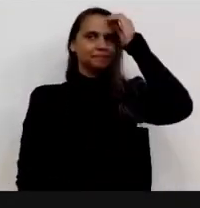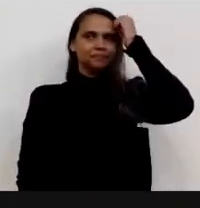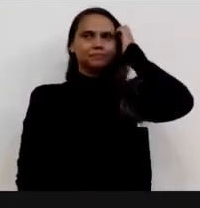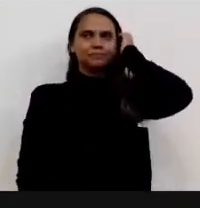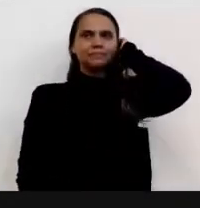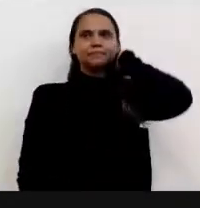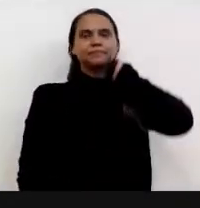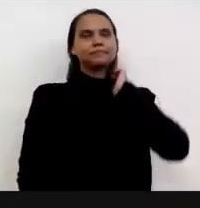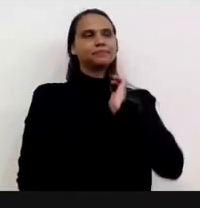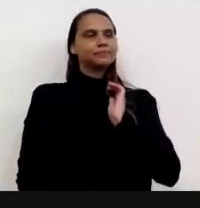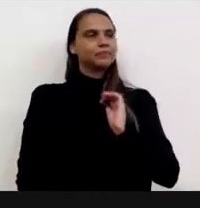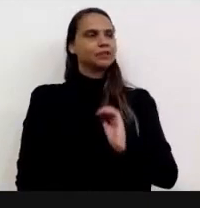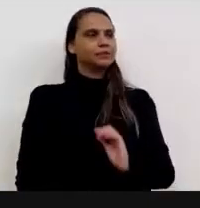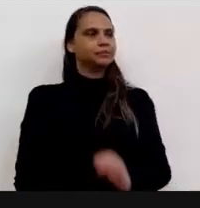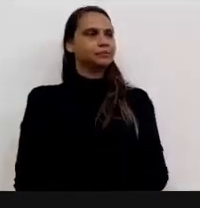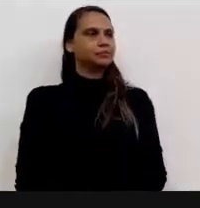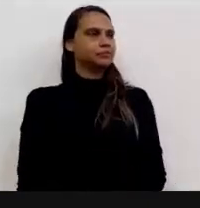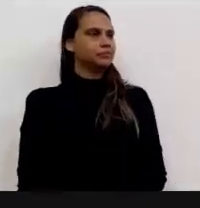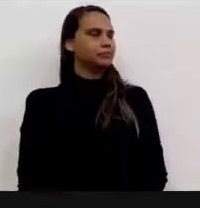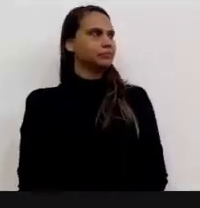passar batido.